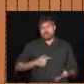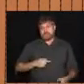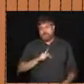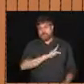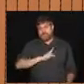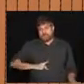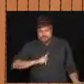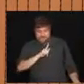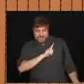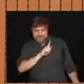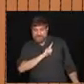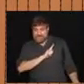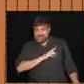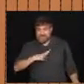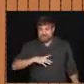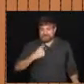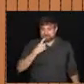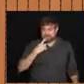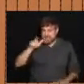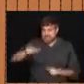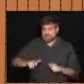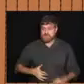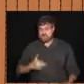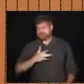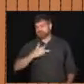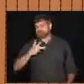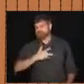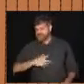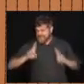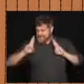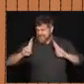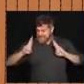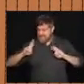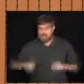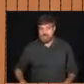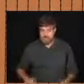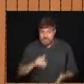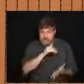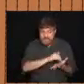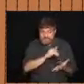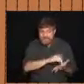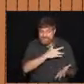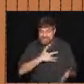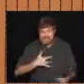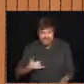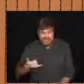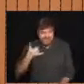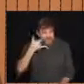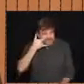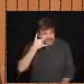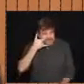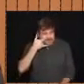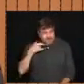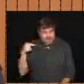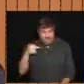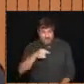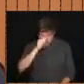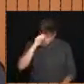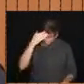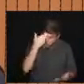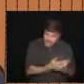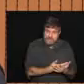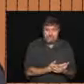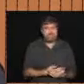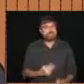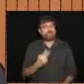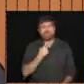times da cidade, que desperta paixão, mas quando o doutor Carmino falou para mim no telefone, eu estou convicto que tem que ser